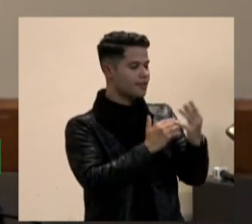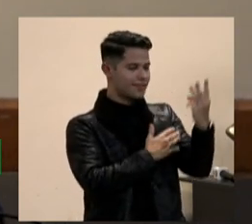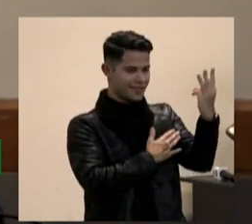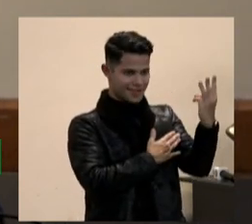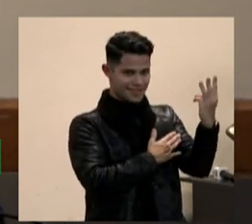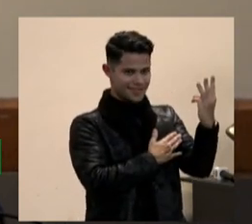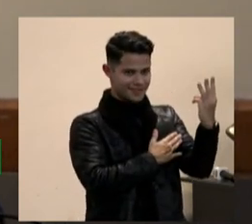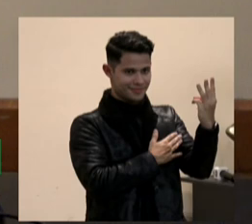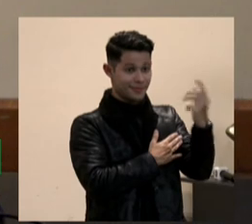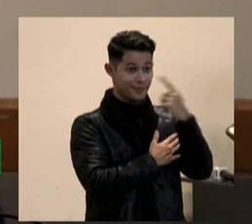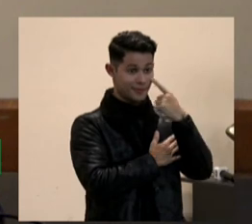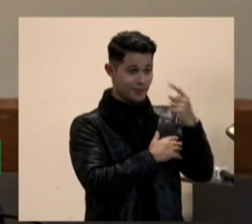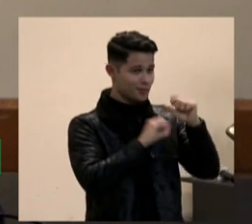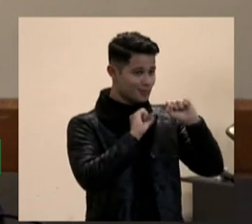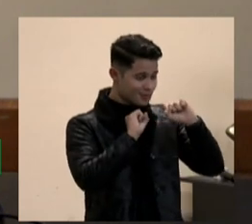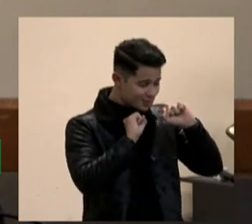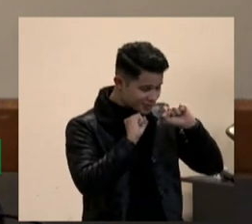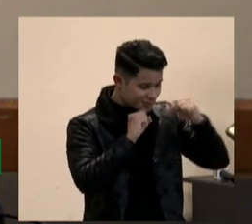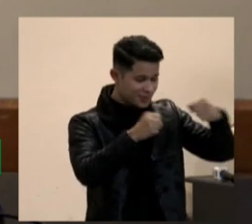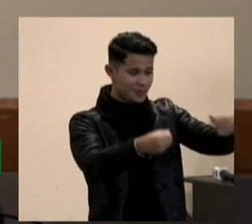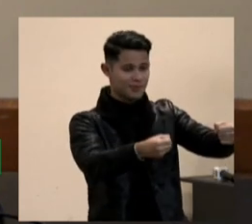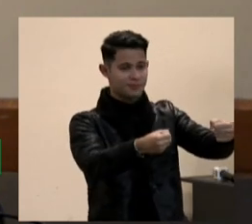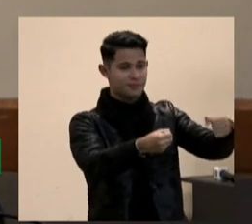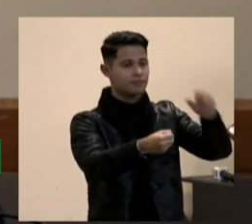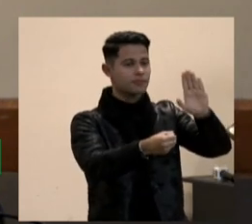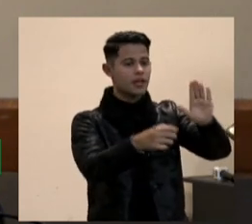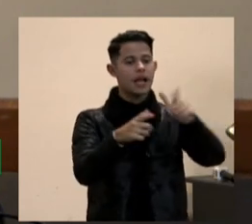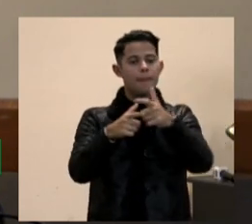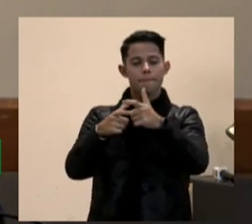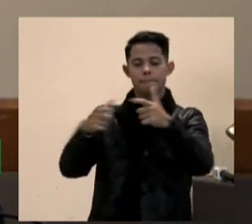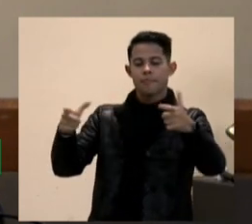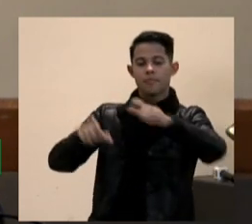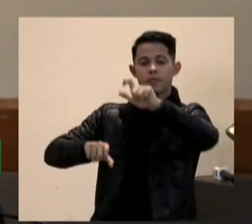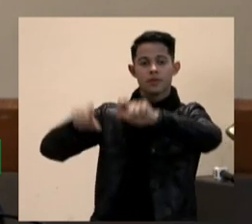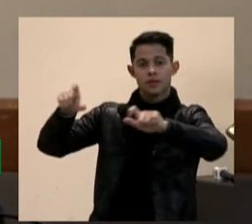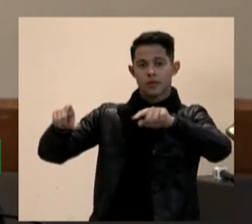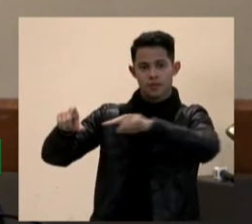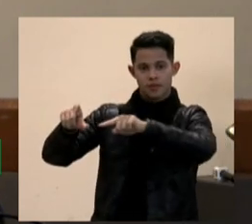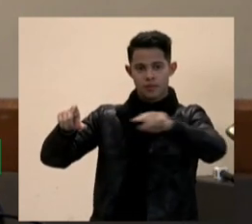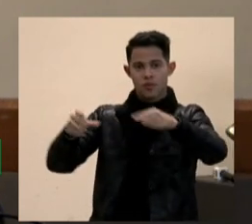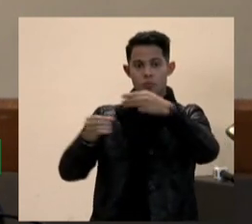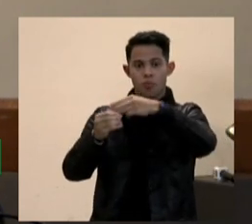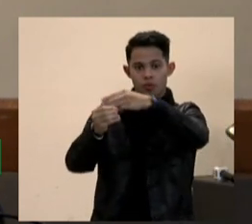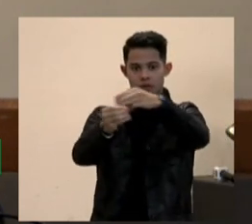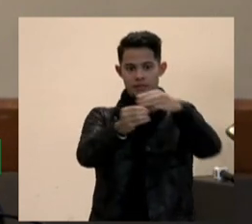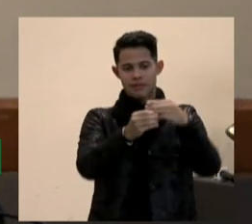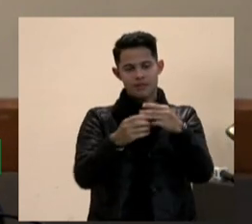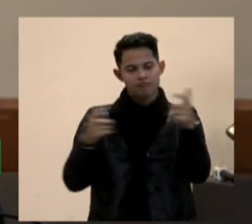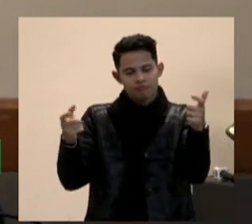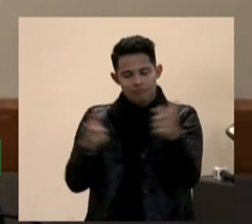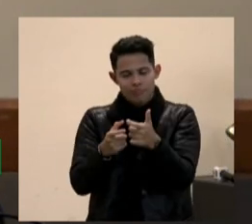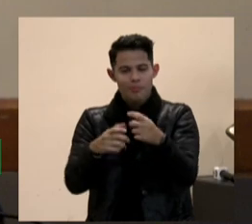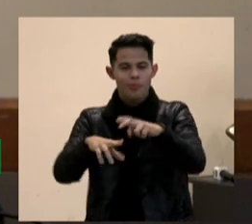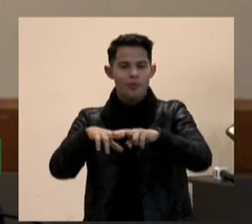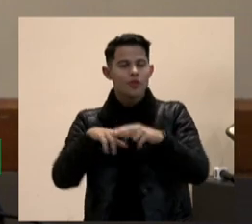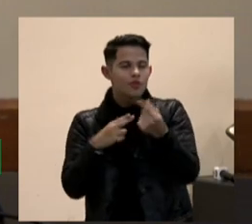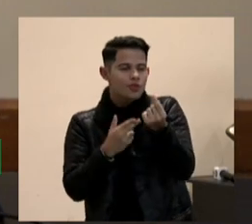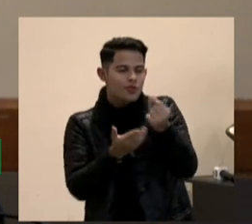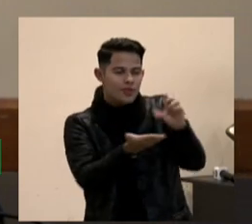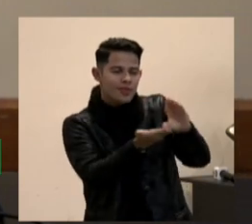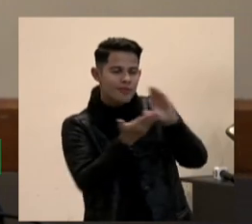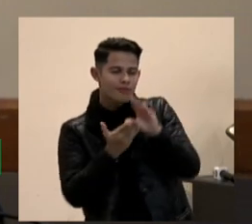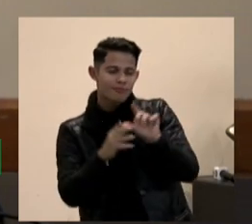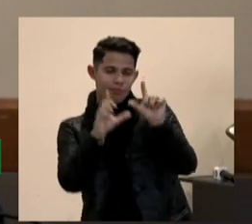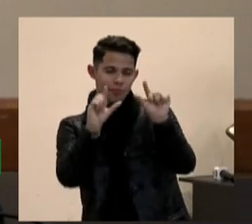muito distinto, considerando que a maioria dos municípios do Brasil são municípios de pequeno porte, que têm uma baixa arrecadação, que